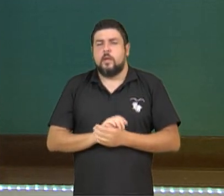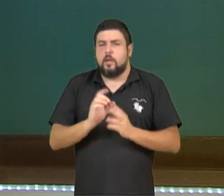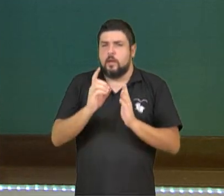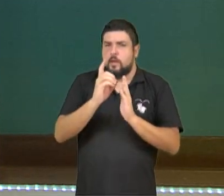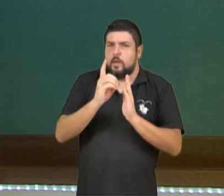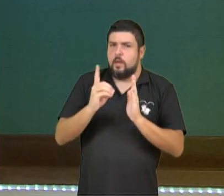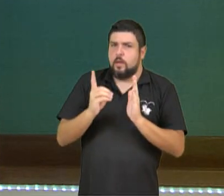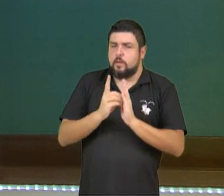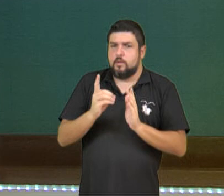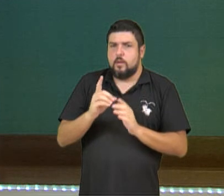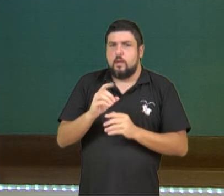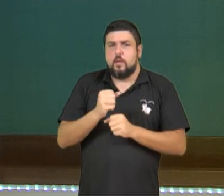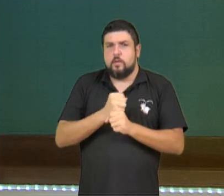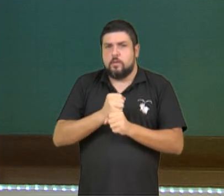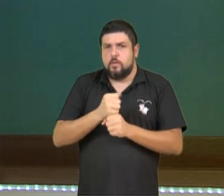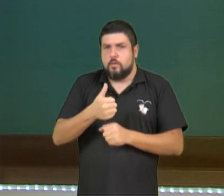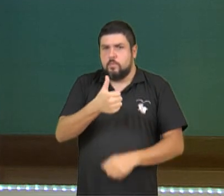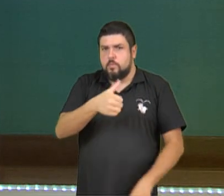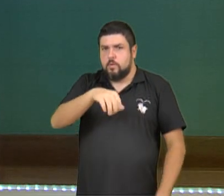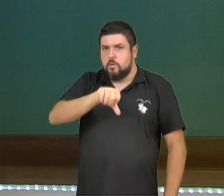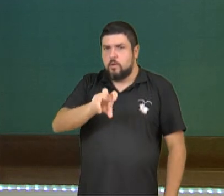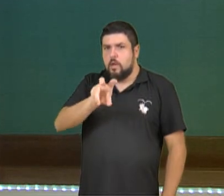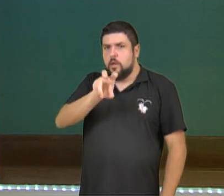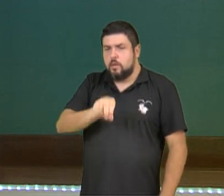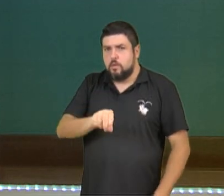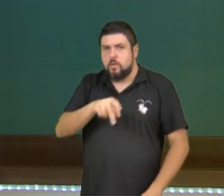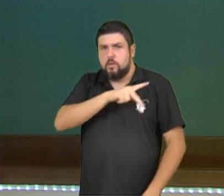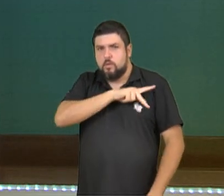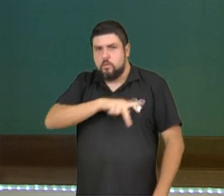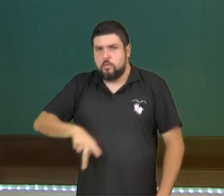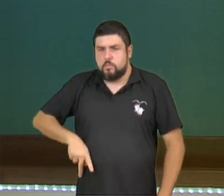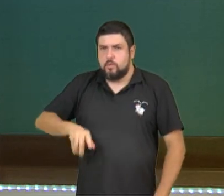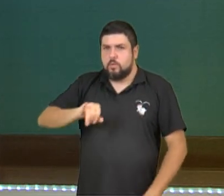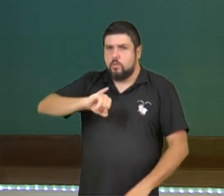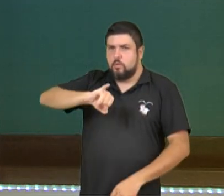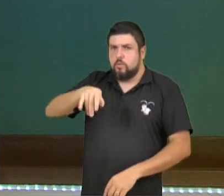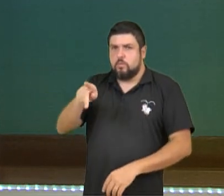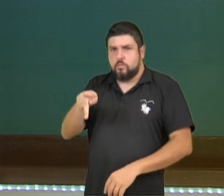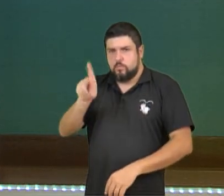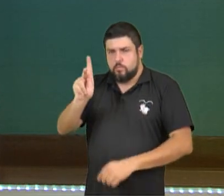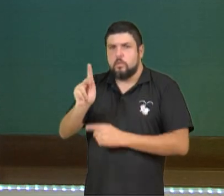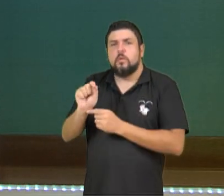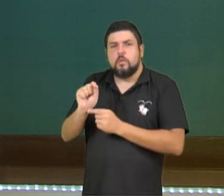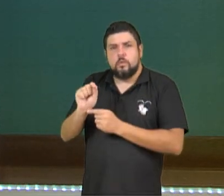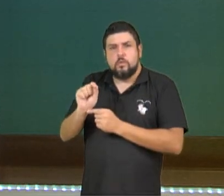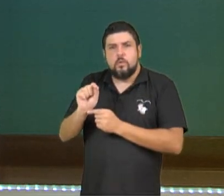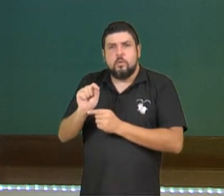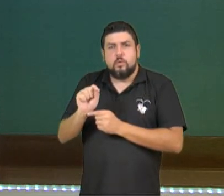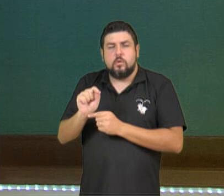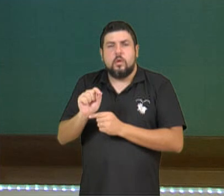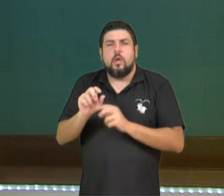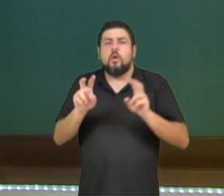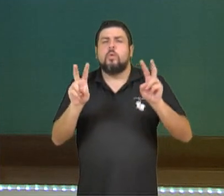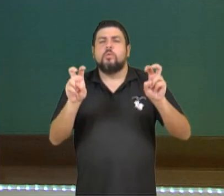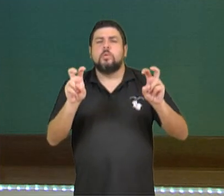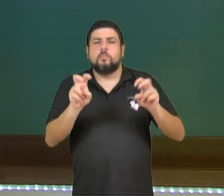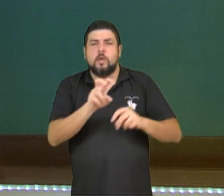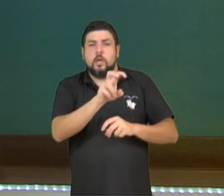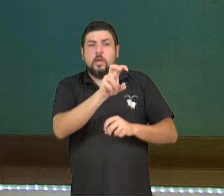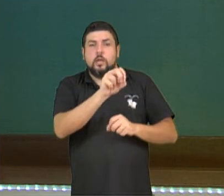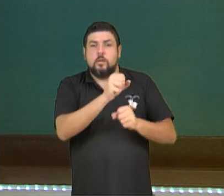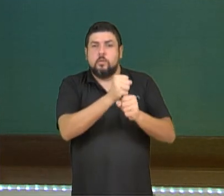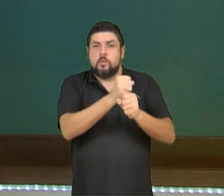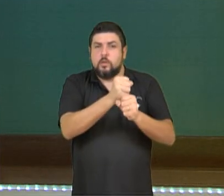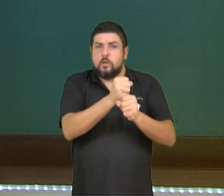Juscelino Kubitschek, com toda a estrutura da sua plataforma governamental, dos chamados 50 anos em 5, e aqui uma imagem